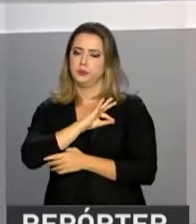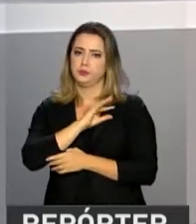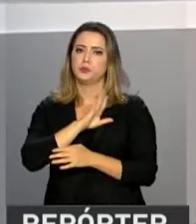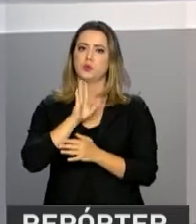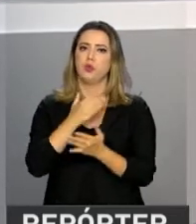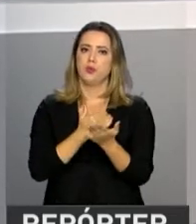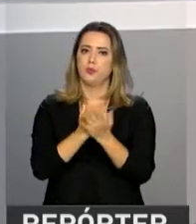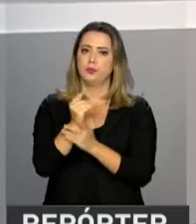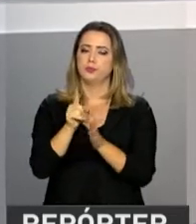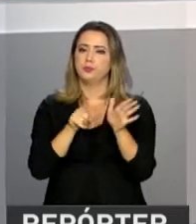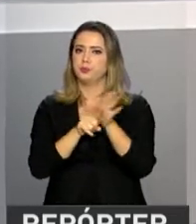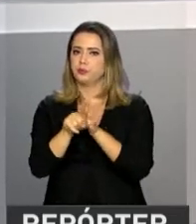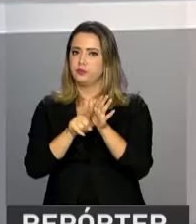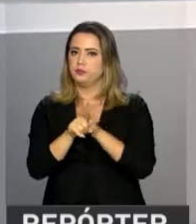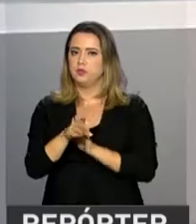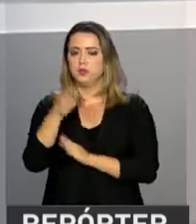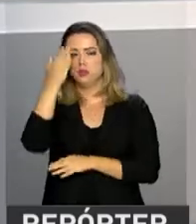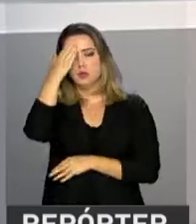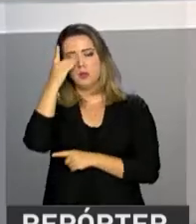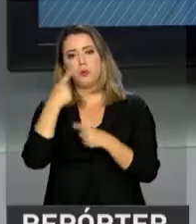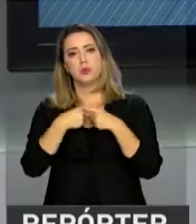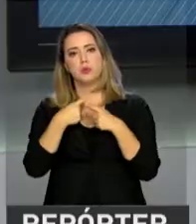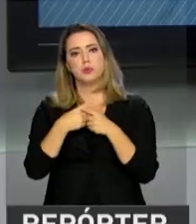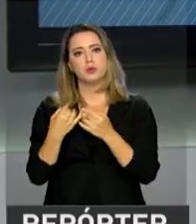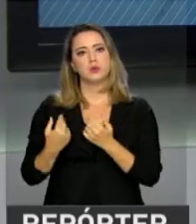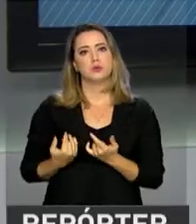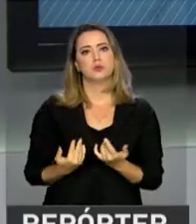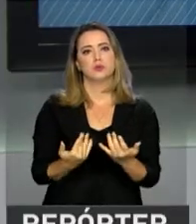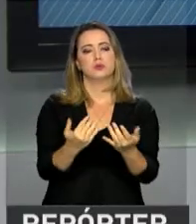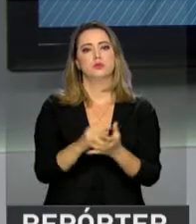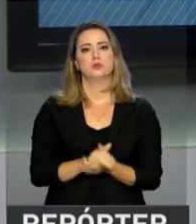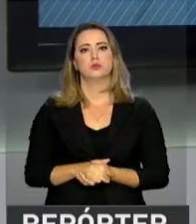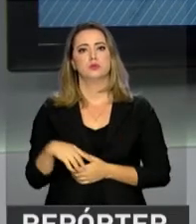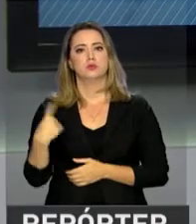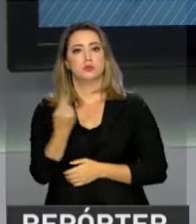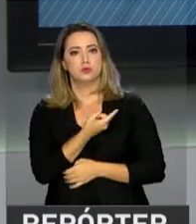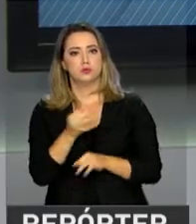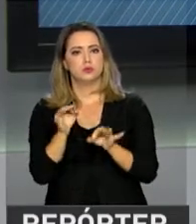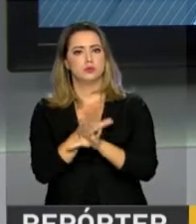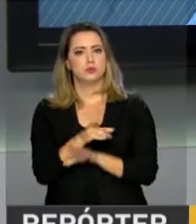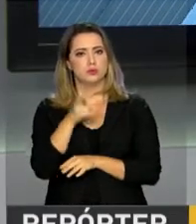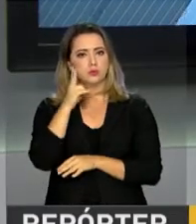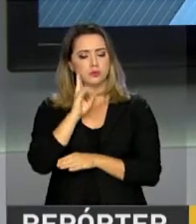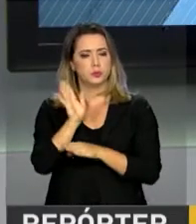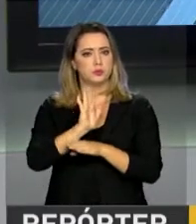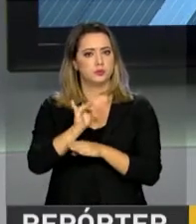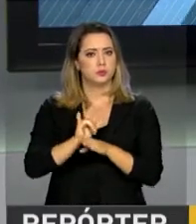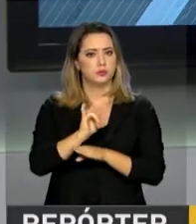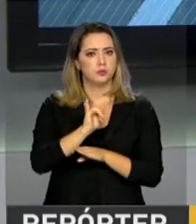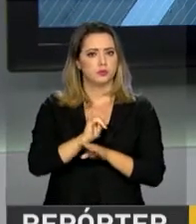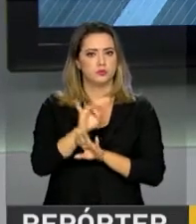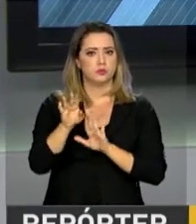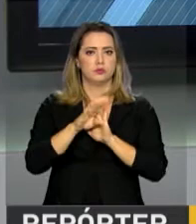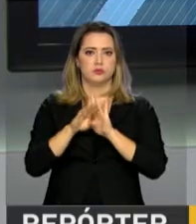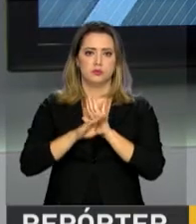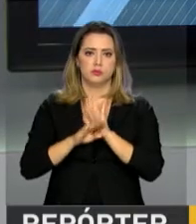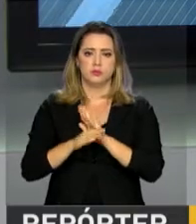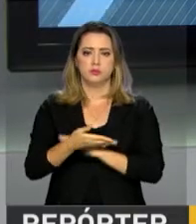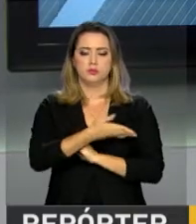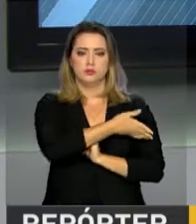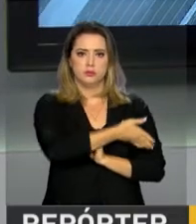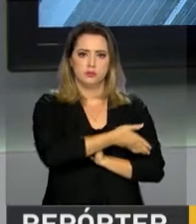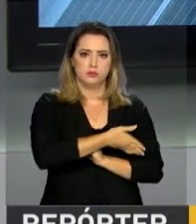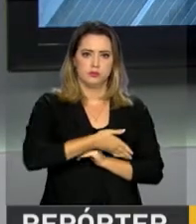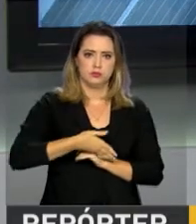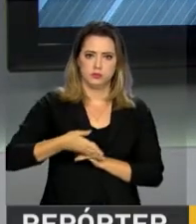para descobrir as causas do incêndio nós ficamos por aqui você pode rever as reportagens no youtube e toda a programação também